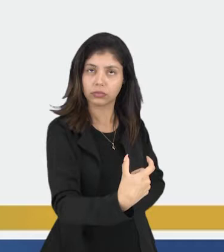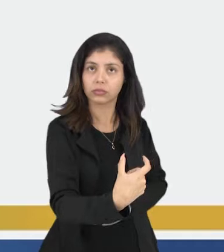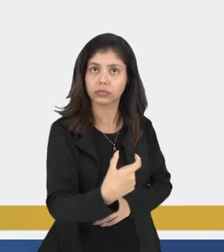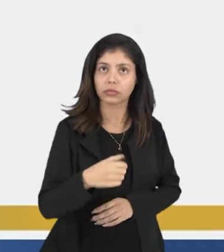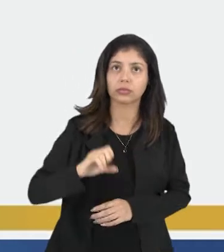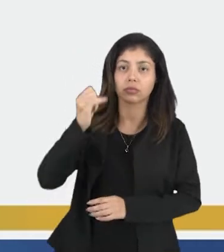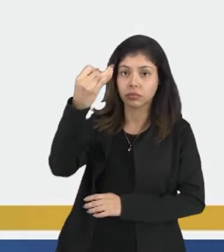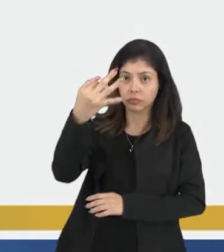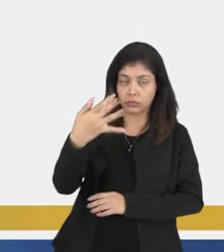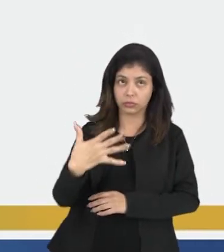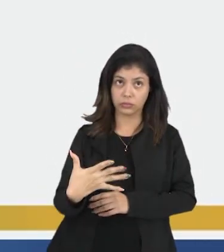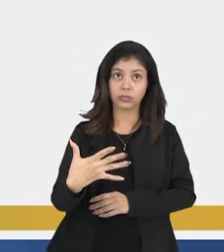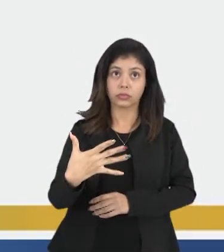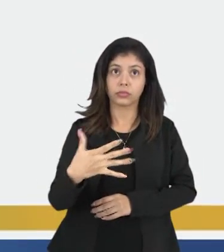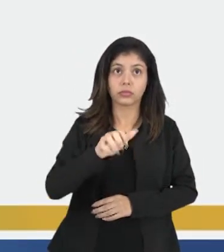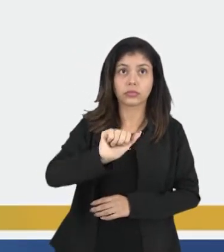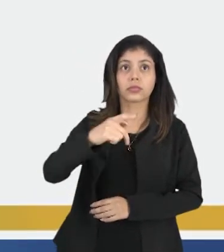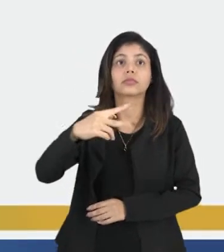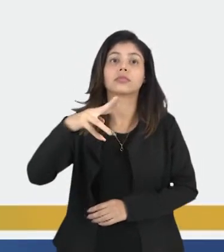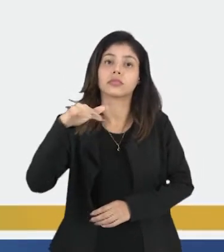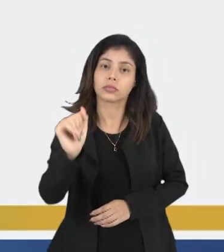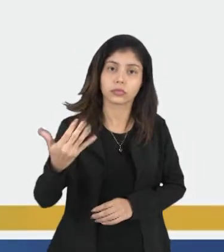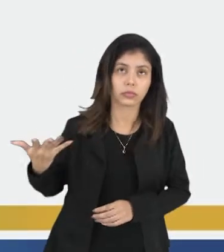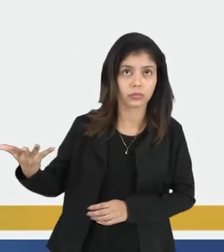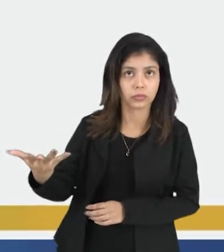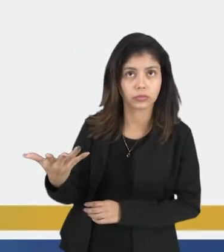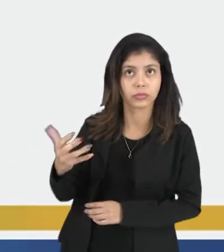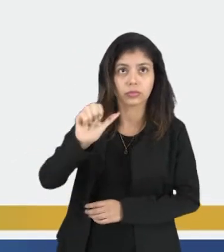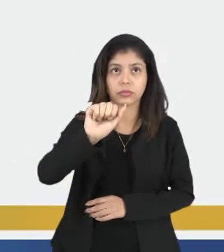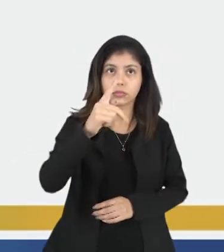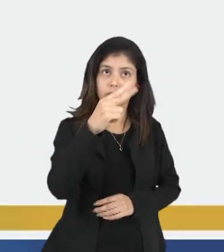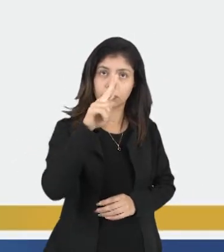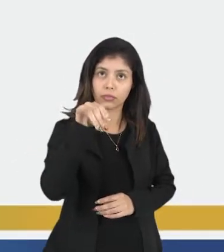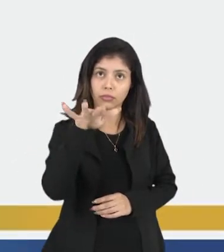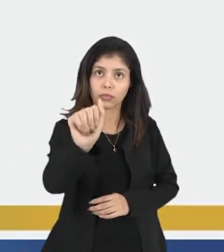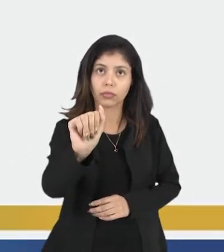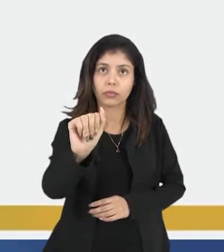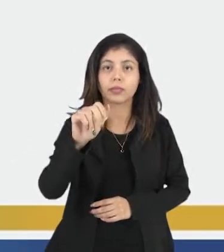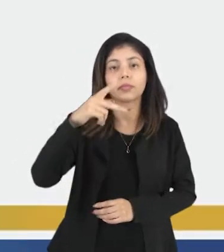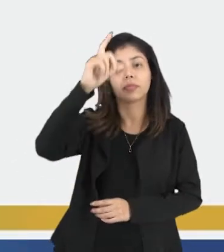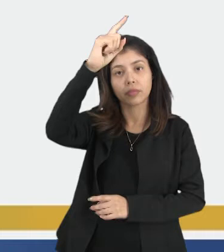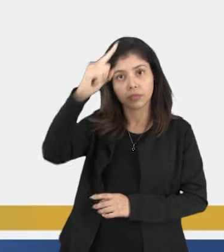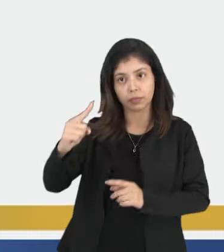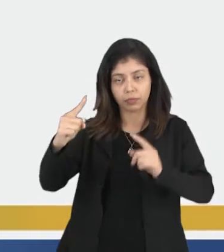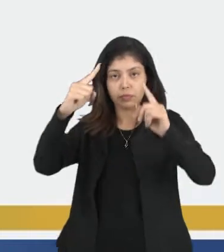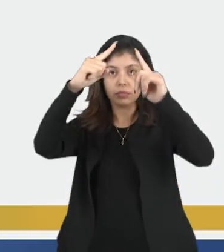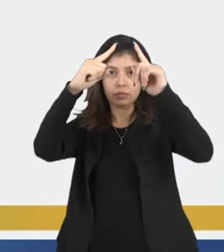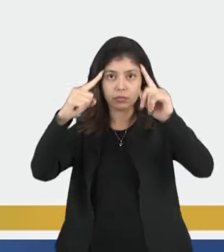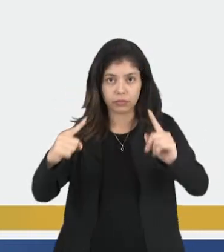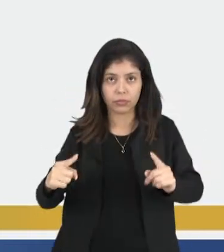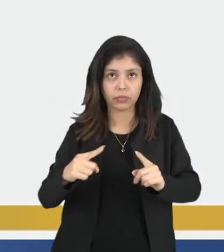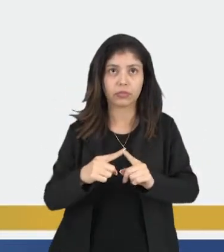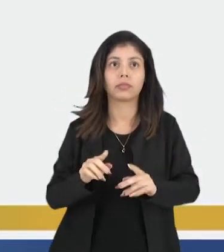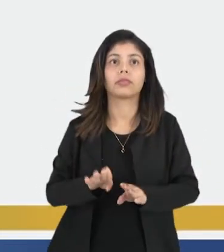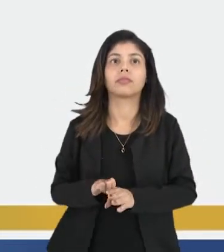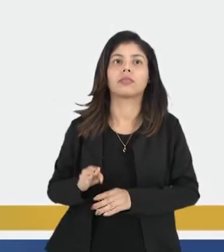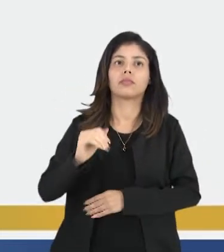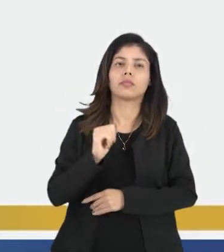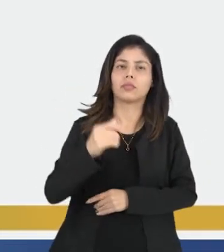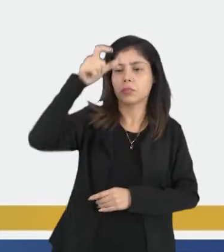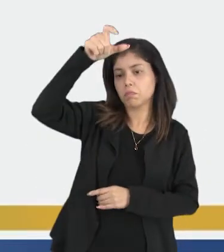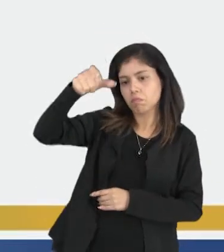em apótema da base e a pode mandar pirâmide e ainda nós temos a superfície lateral que a